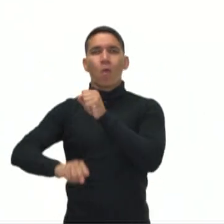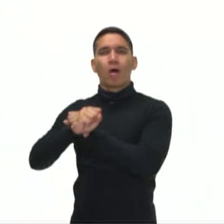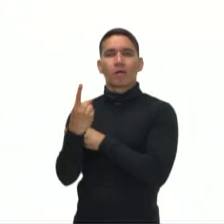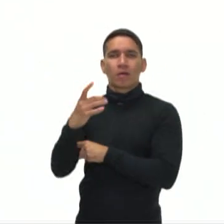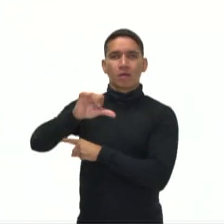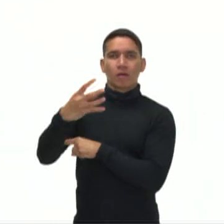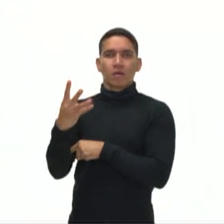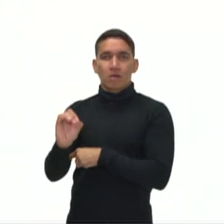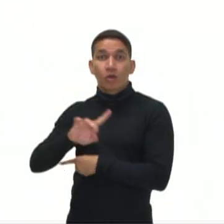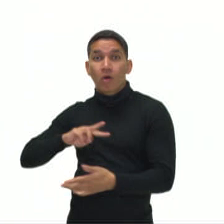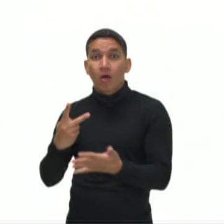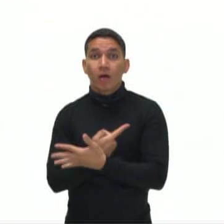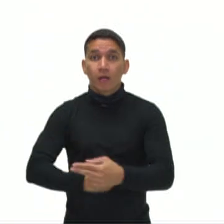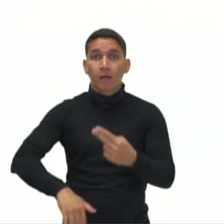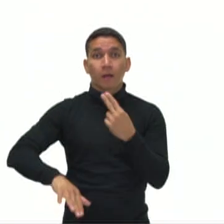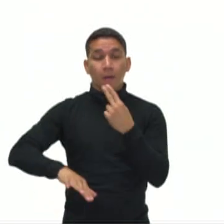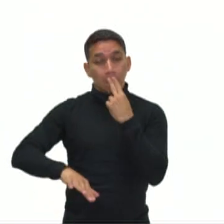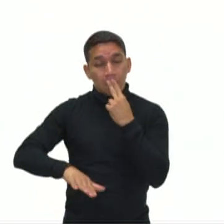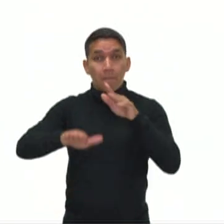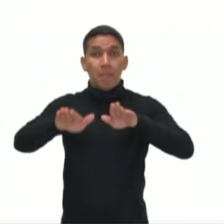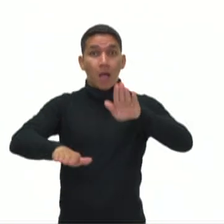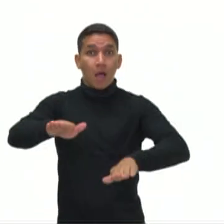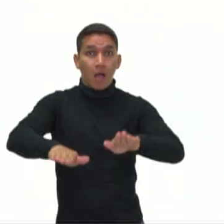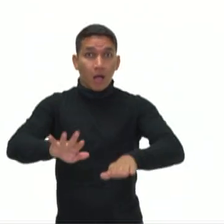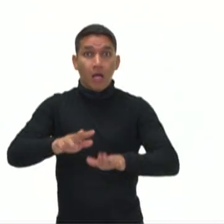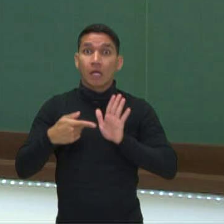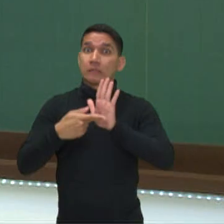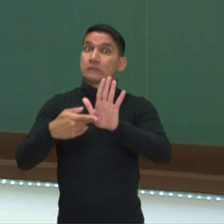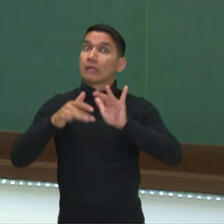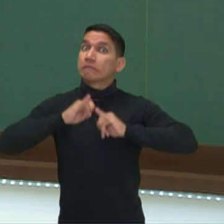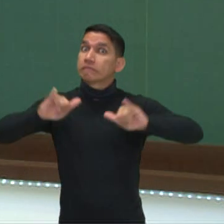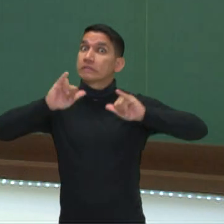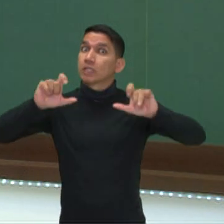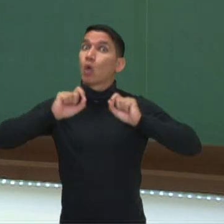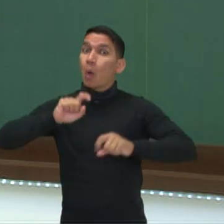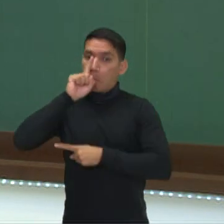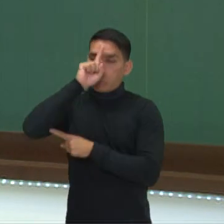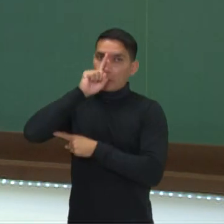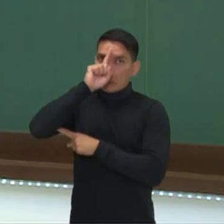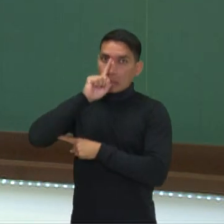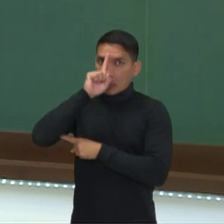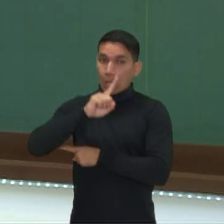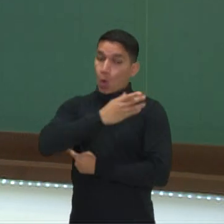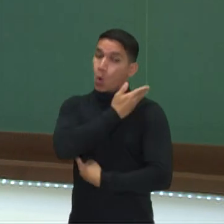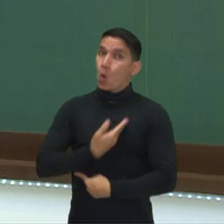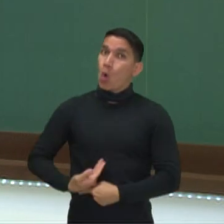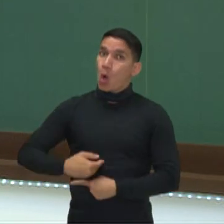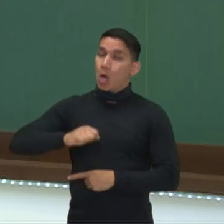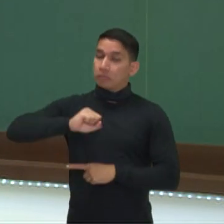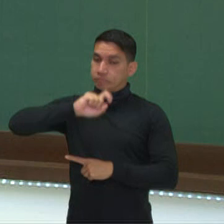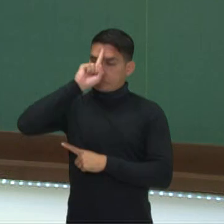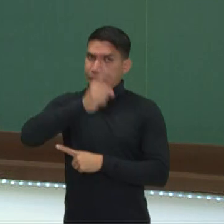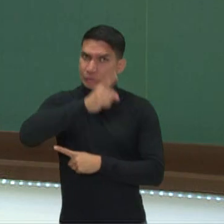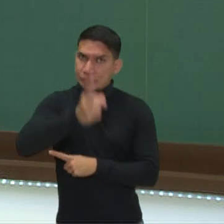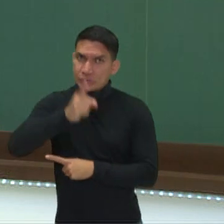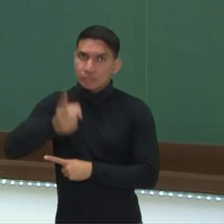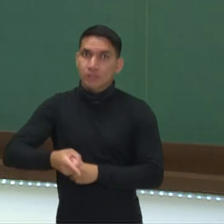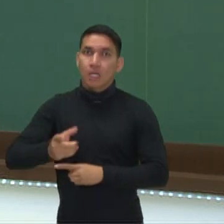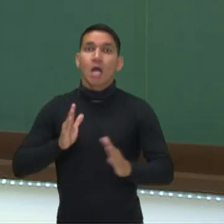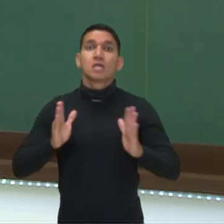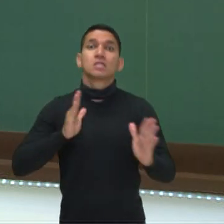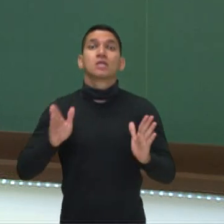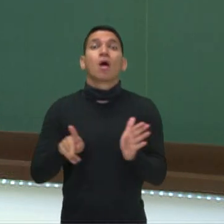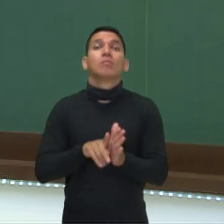onde o Charlie Chaplin fala sobre os perigos de um governo ditatorial nesse cenário aí de guerra. Então as